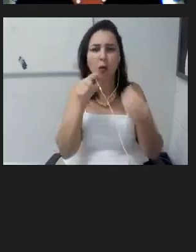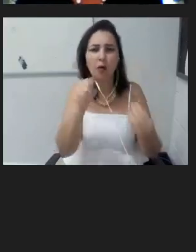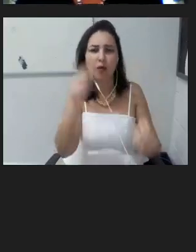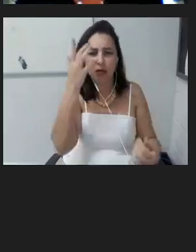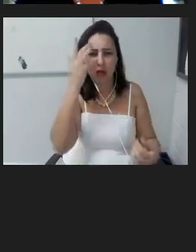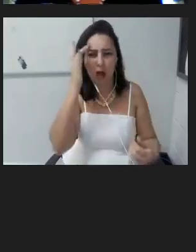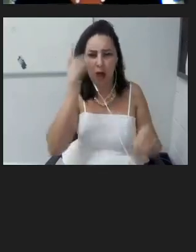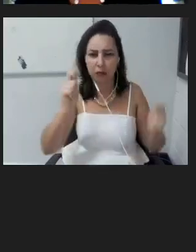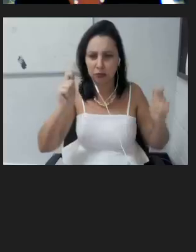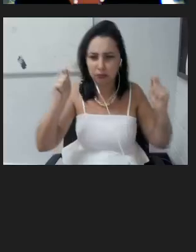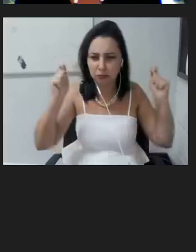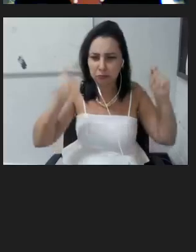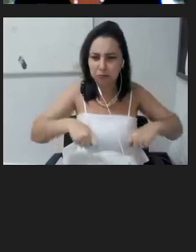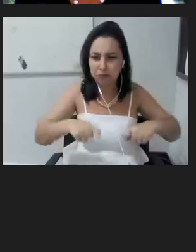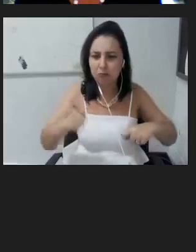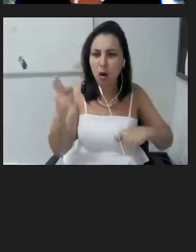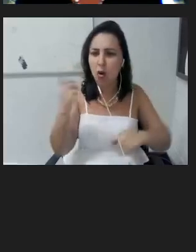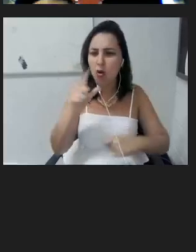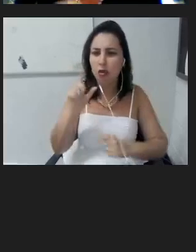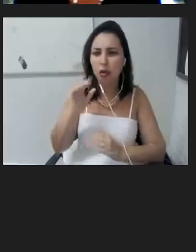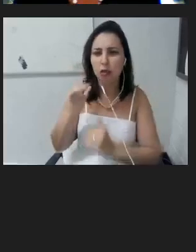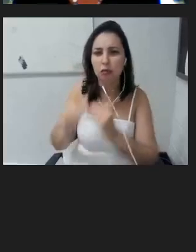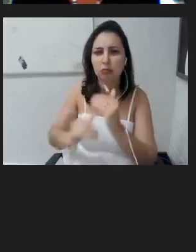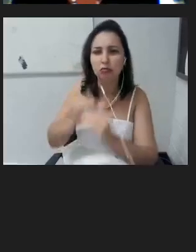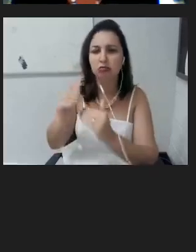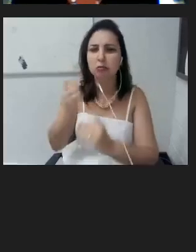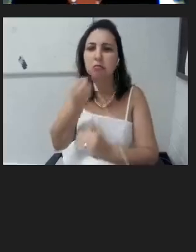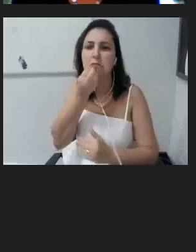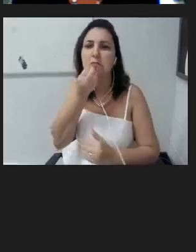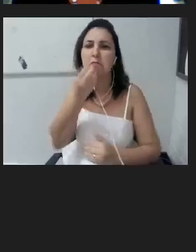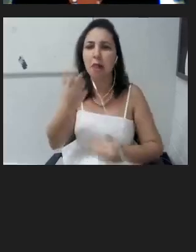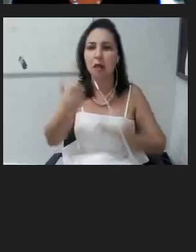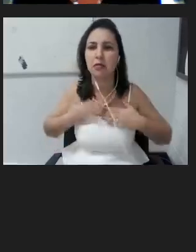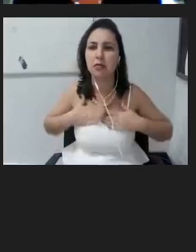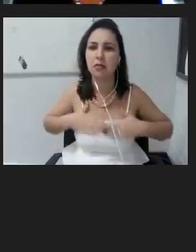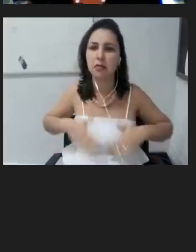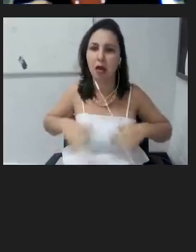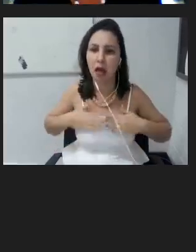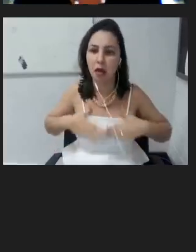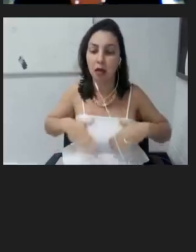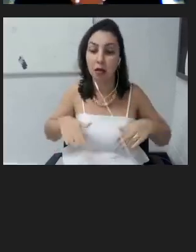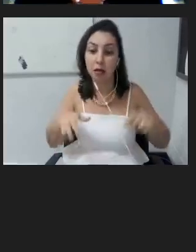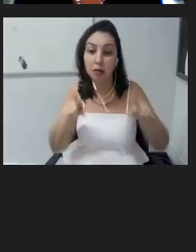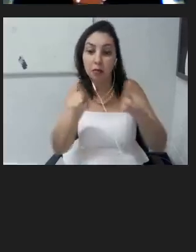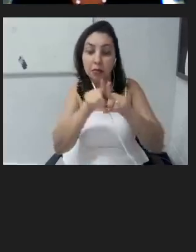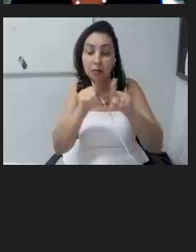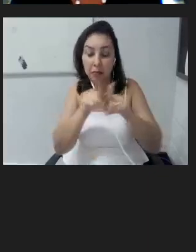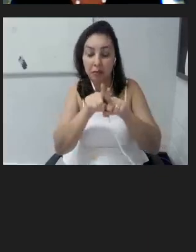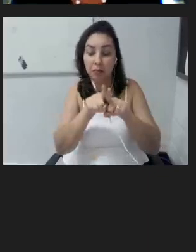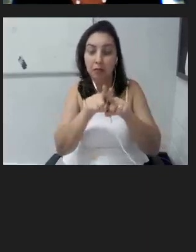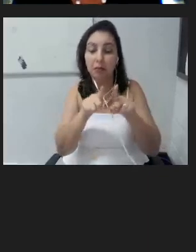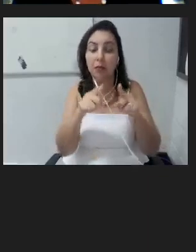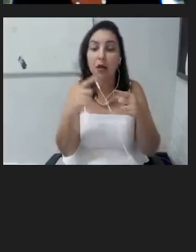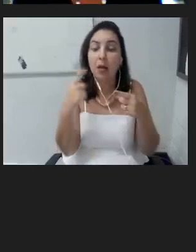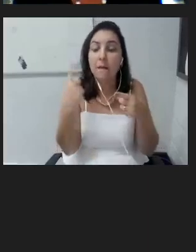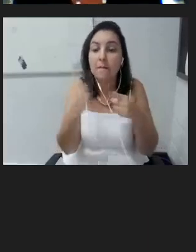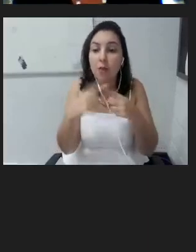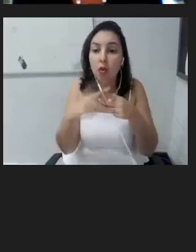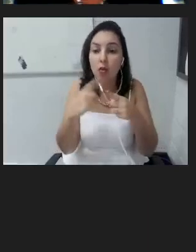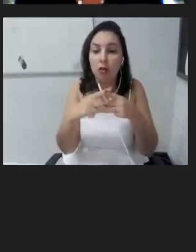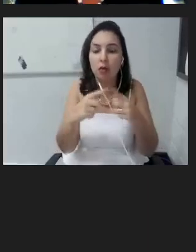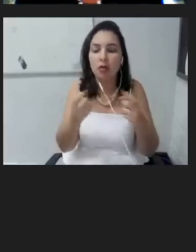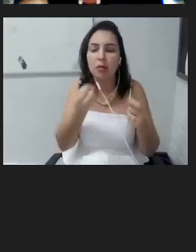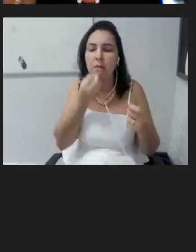possível construir uma condição de bem-estar? Porque essa condição de bem-estar, ela faz